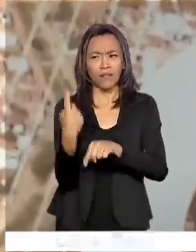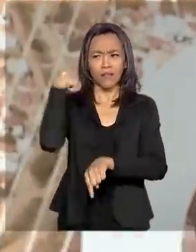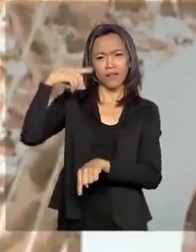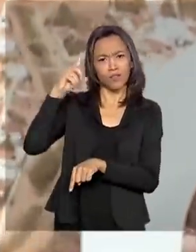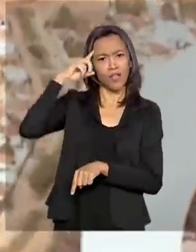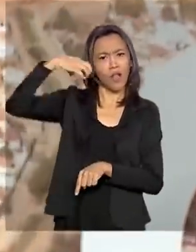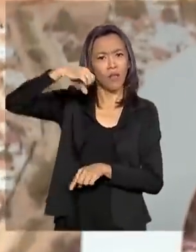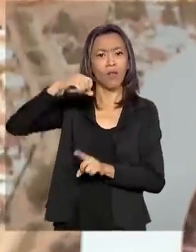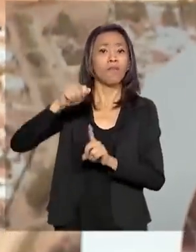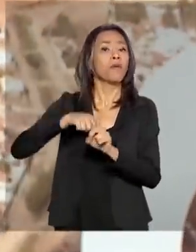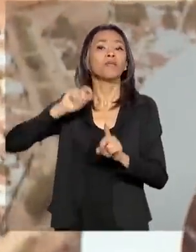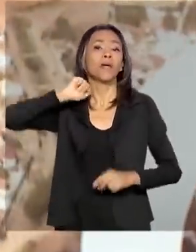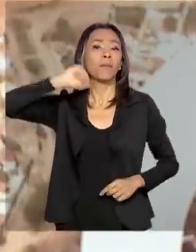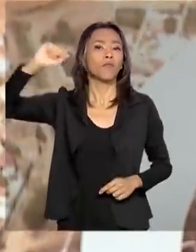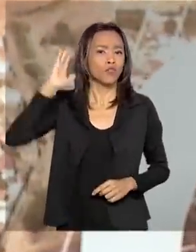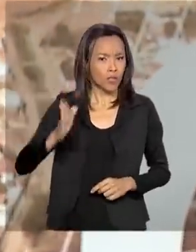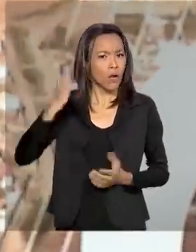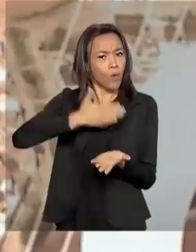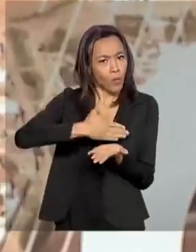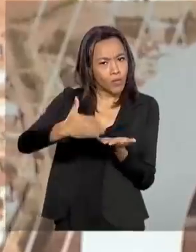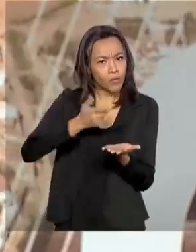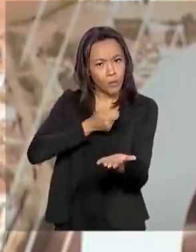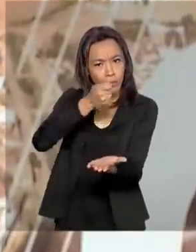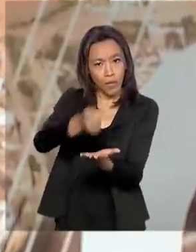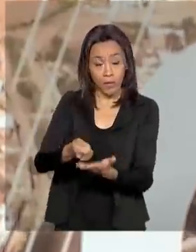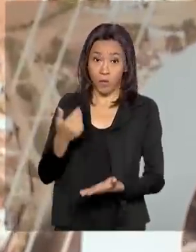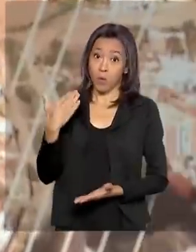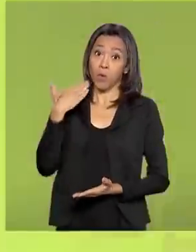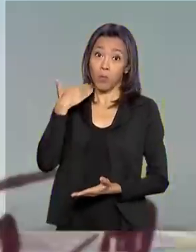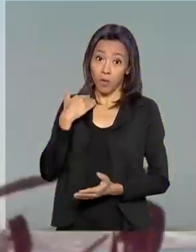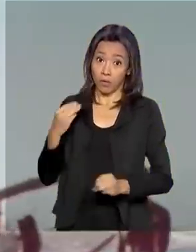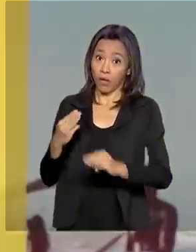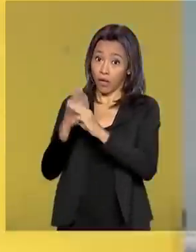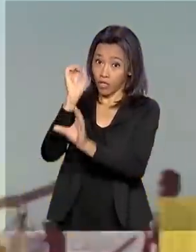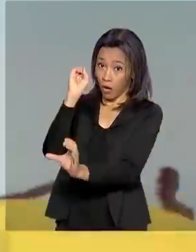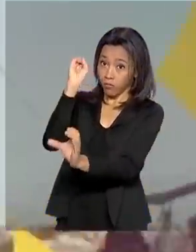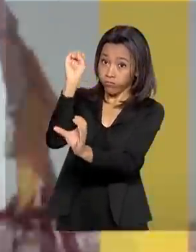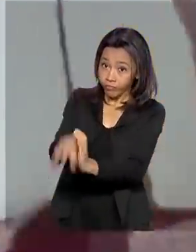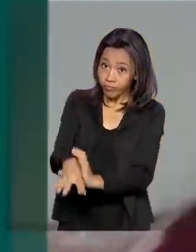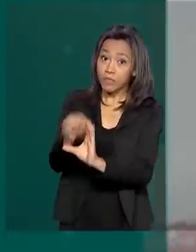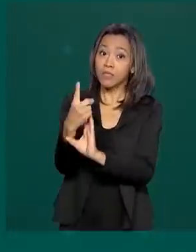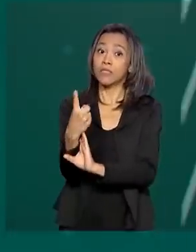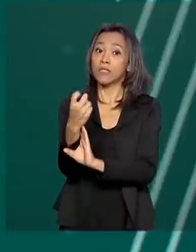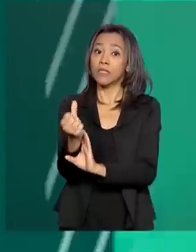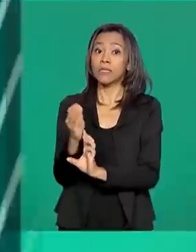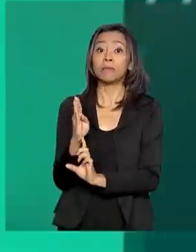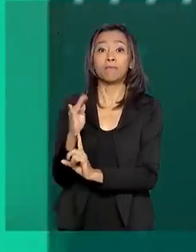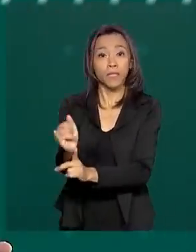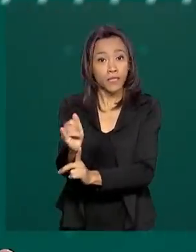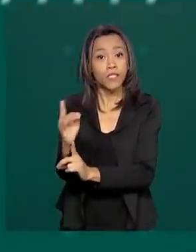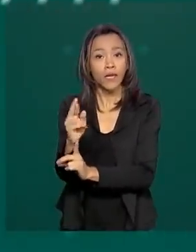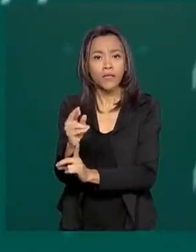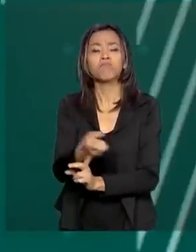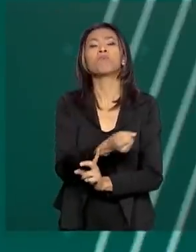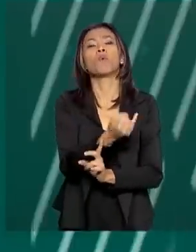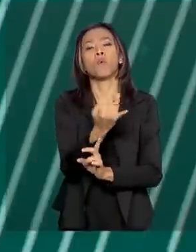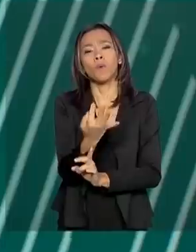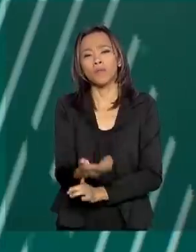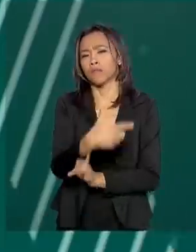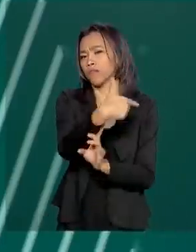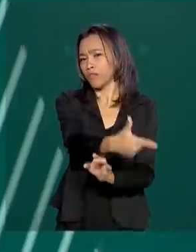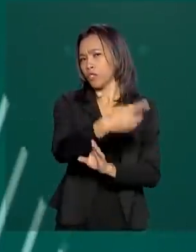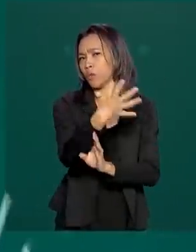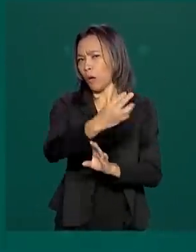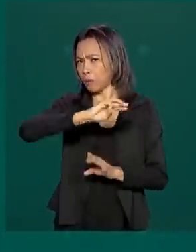abril, quando teve início o repasse, a Caixa já acreditou mais de 16 bilhões de reais para mais de 24